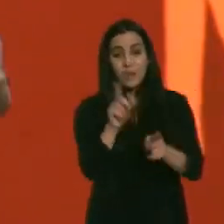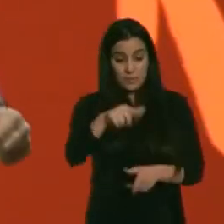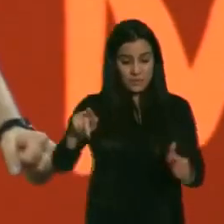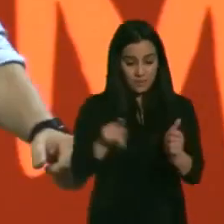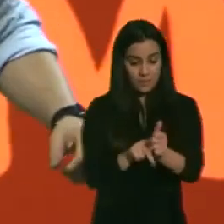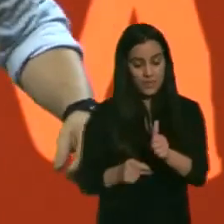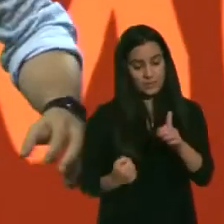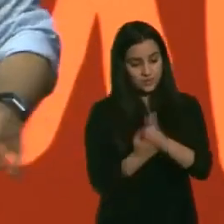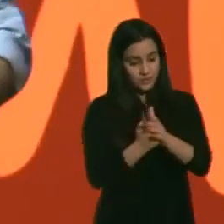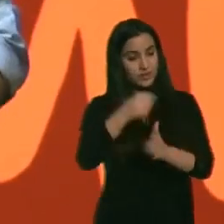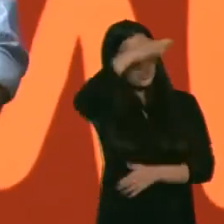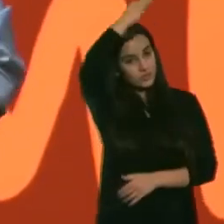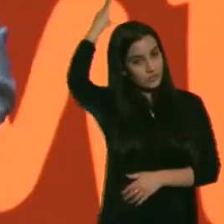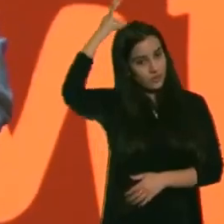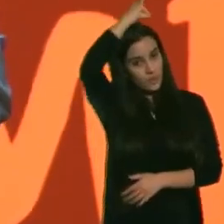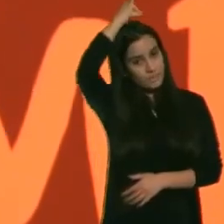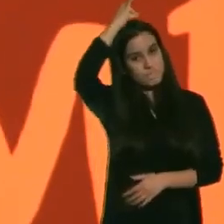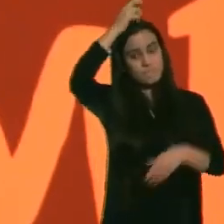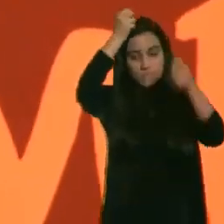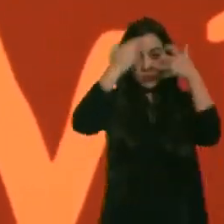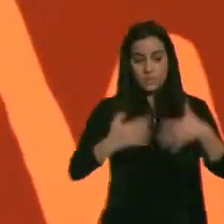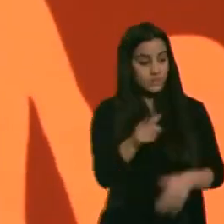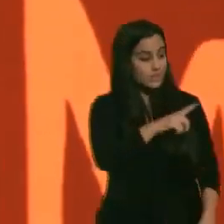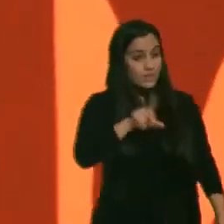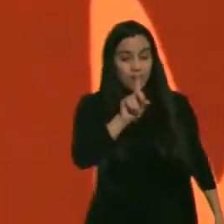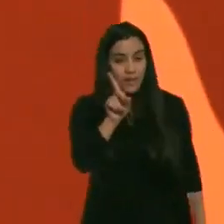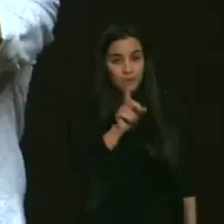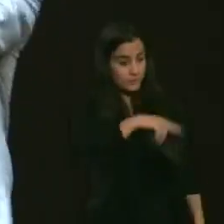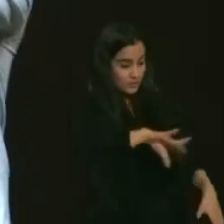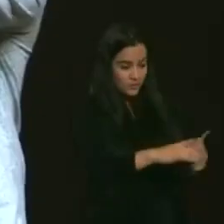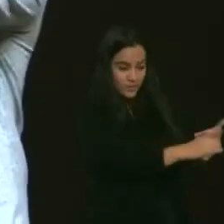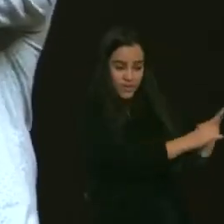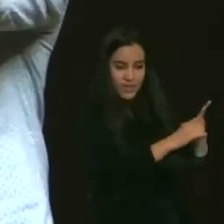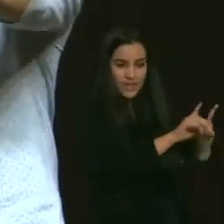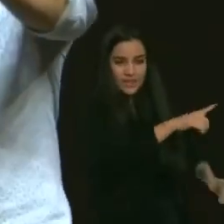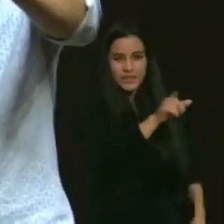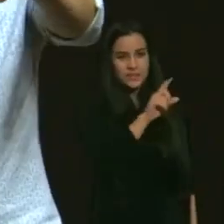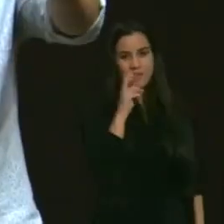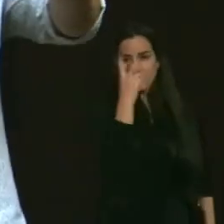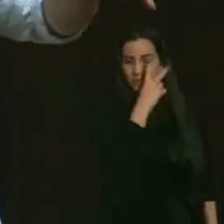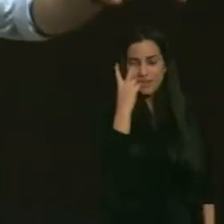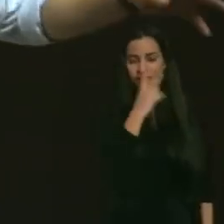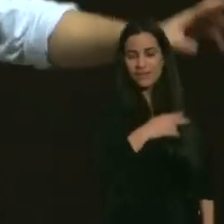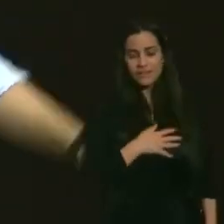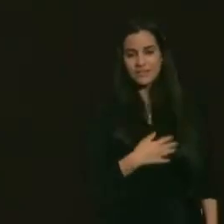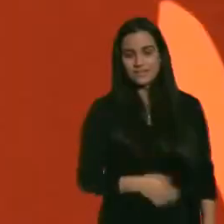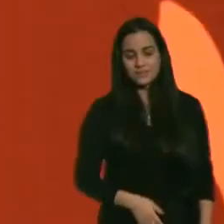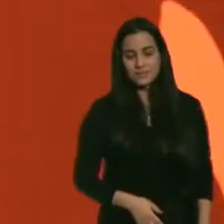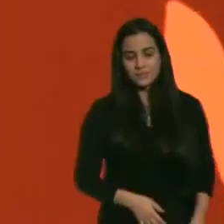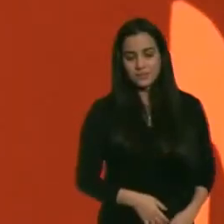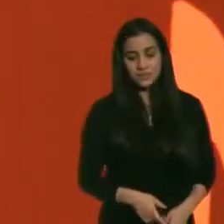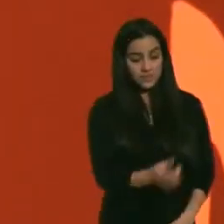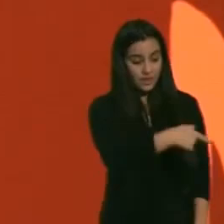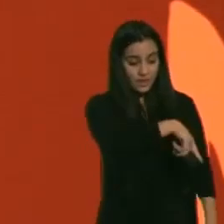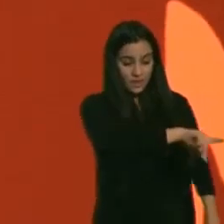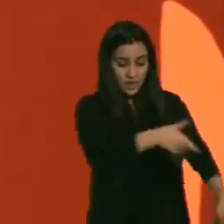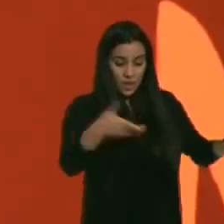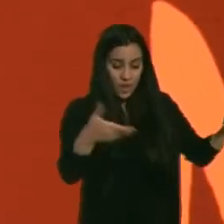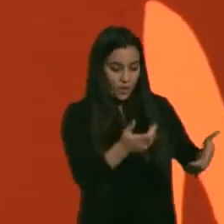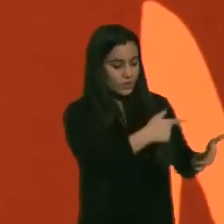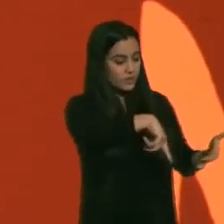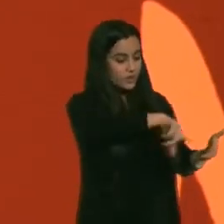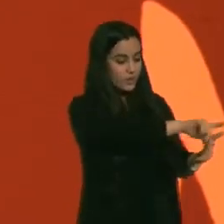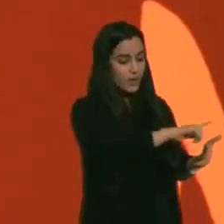cheio do Espírito Santo, toma a palavra e vai dizer: não, esses homens não estão embriagados. Hoje